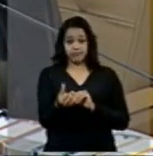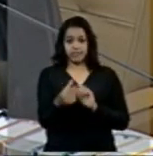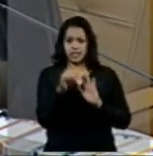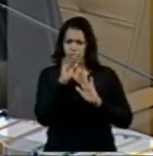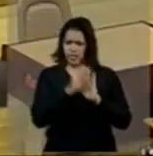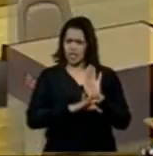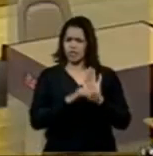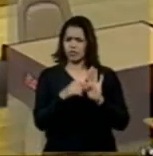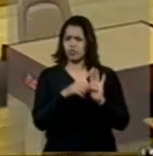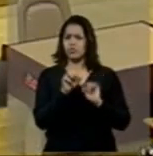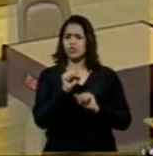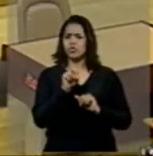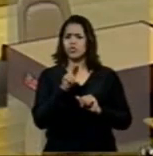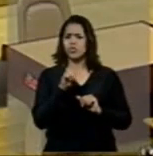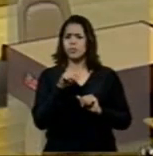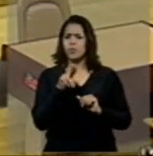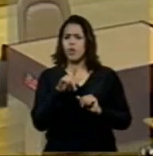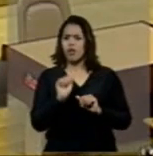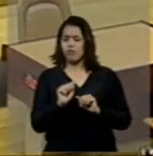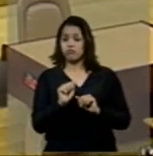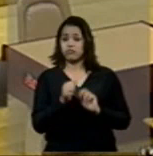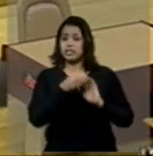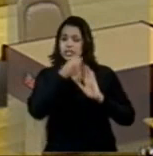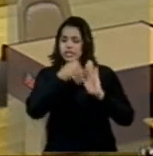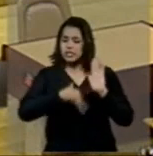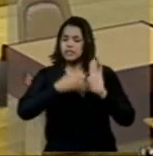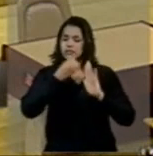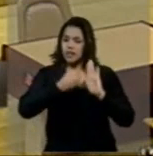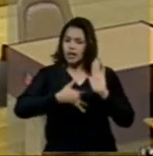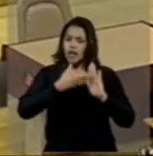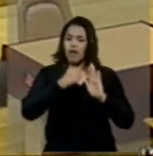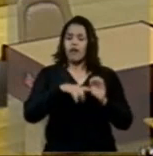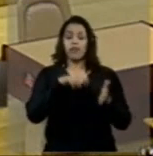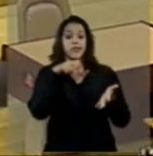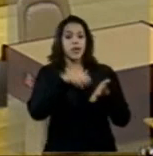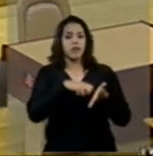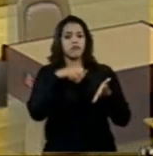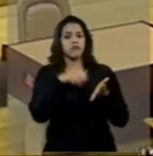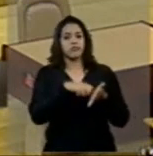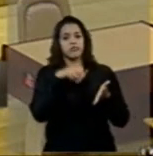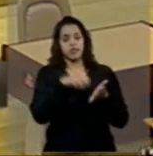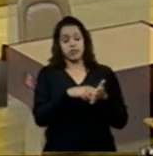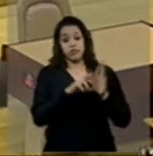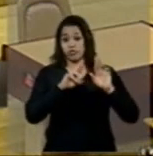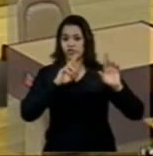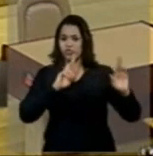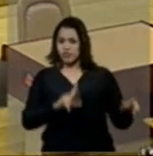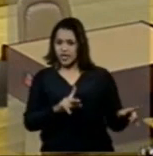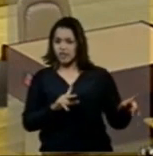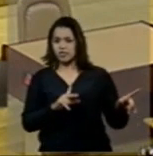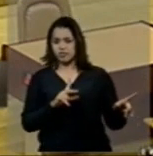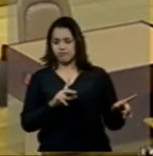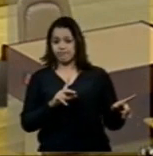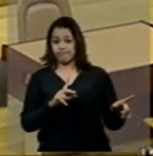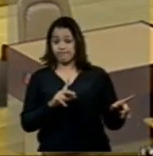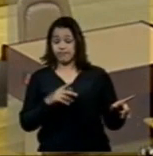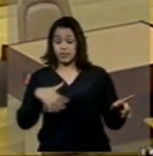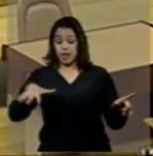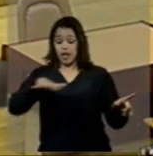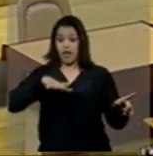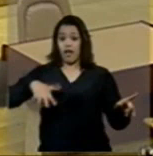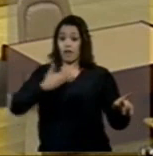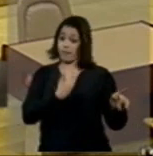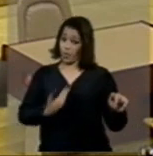referida súmula, que passaram a discriminar um regime de responsabilização diferenciado para os entes públicos,